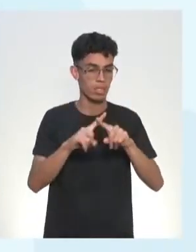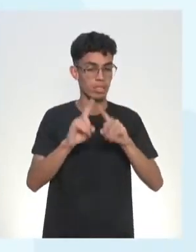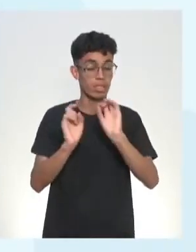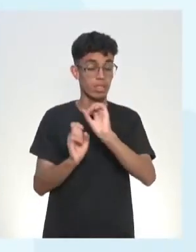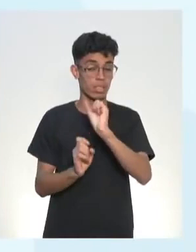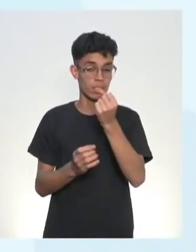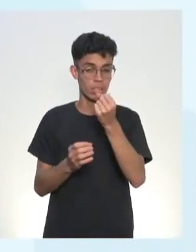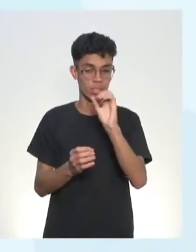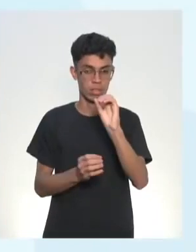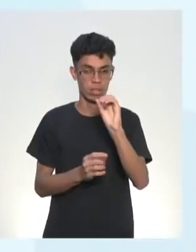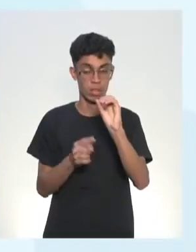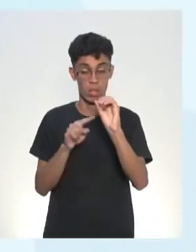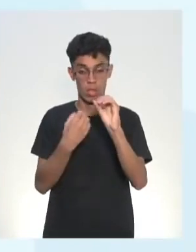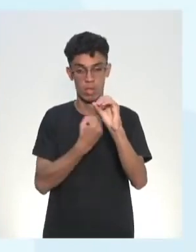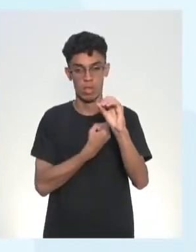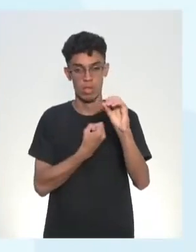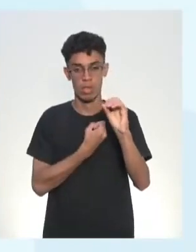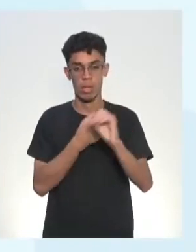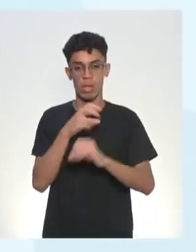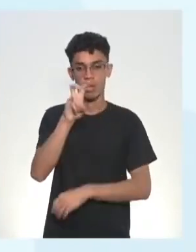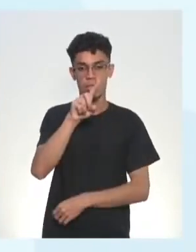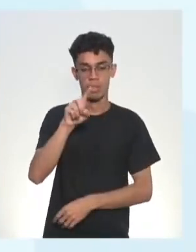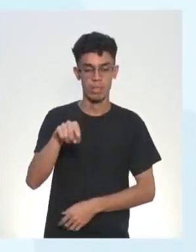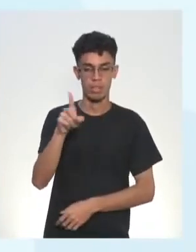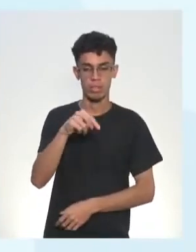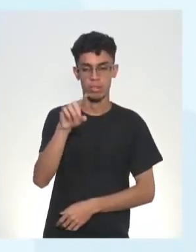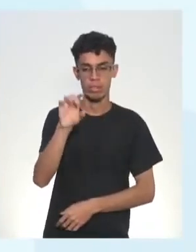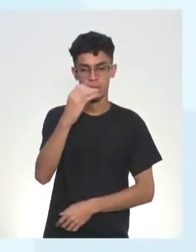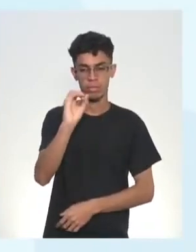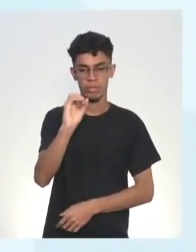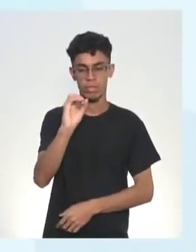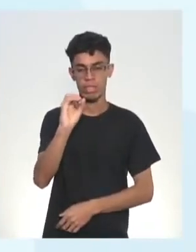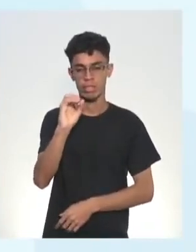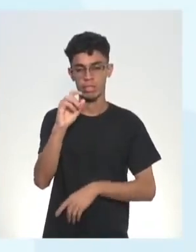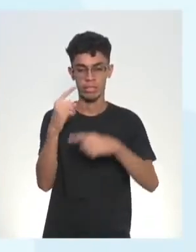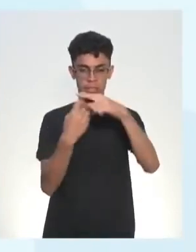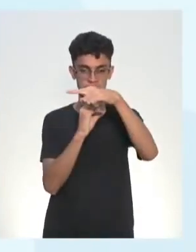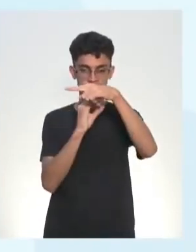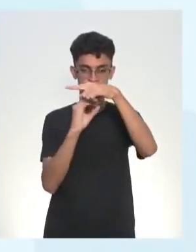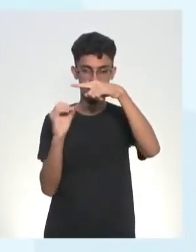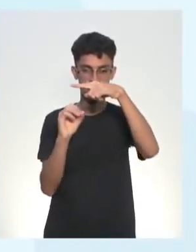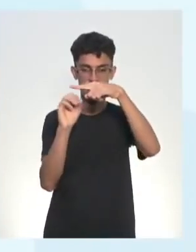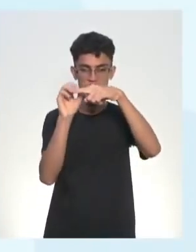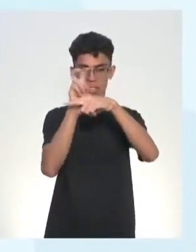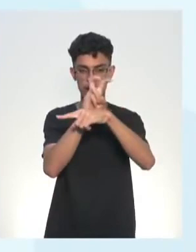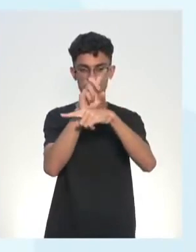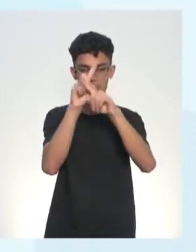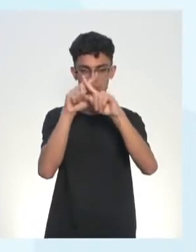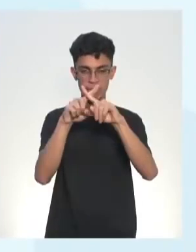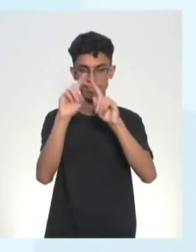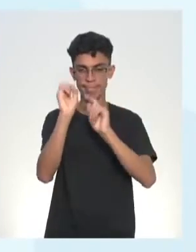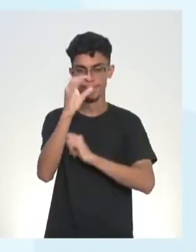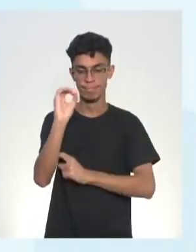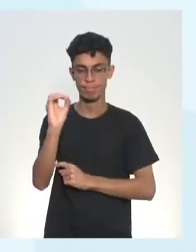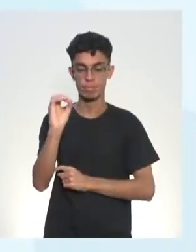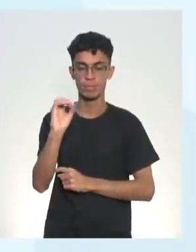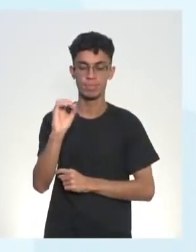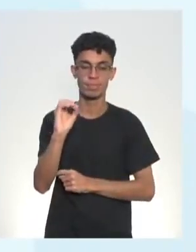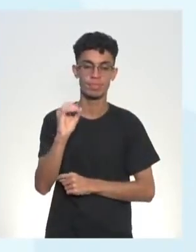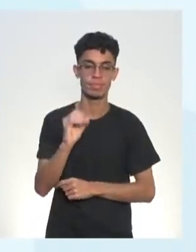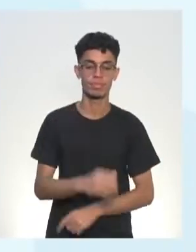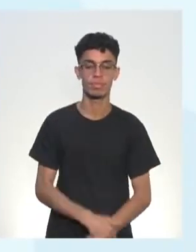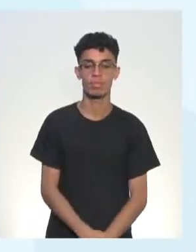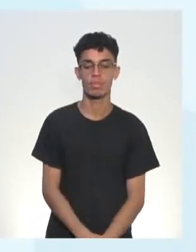80, coloco no numerador e no denominador a gente tem 100. 5 vezes 80 é a mesma coisa que 5 vezes 8 com um